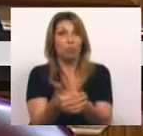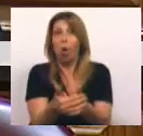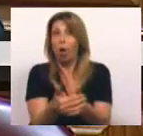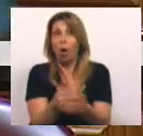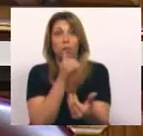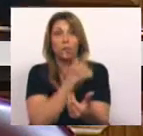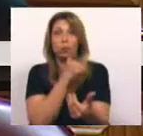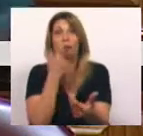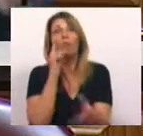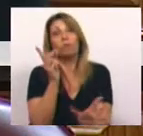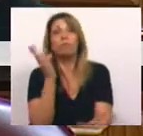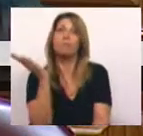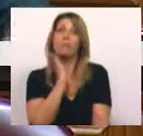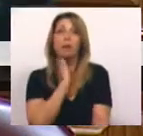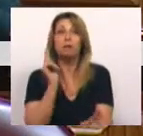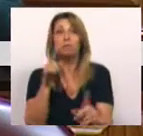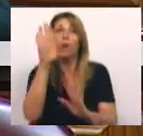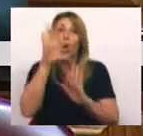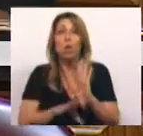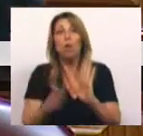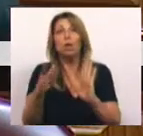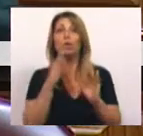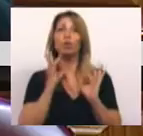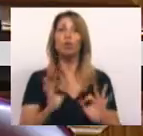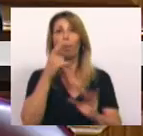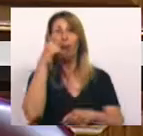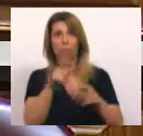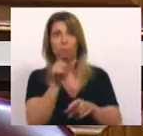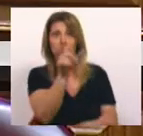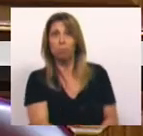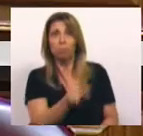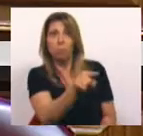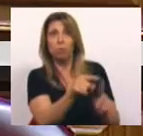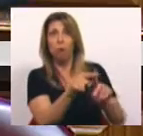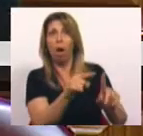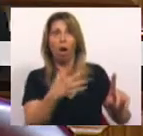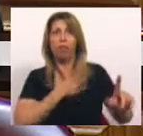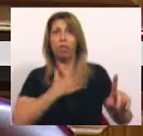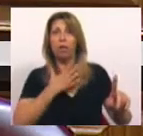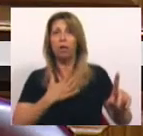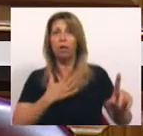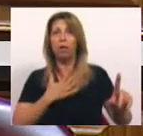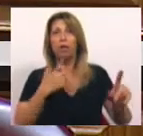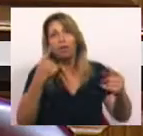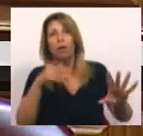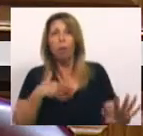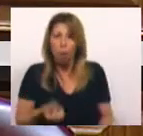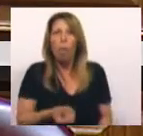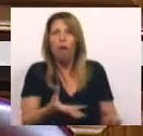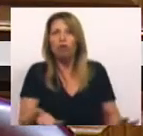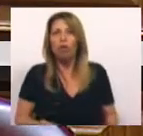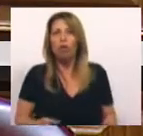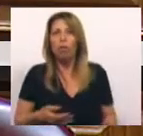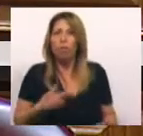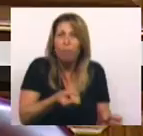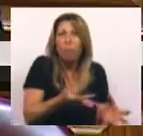se sujeitar a determinadas condições que a própria pessoa não se quer sujeitar. Por compaixão, senhoras e senhores deputados,